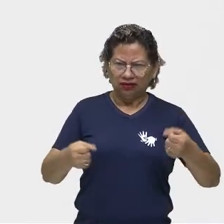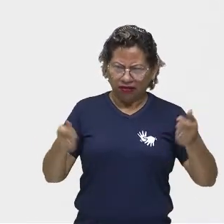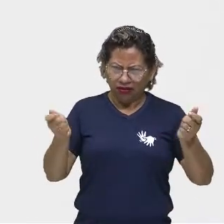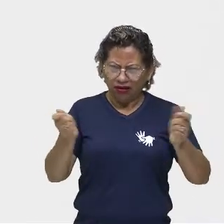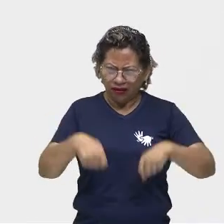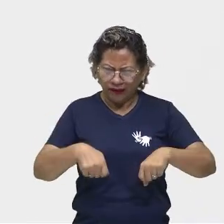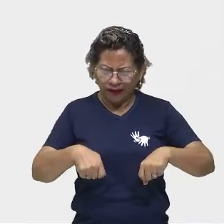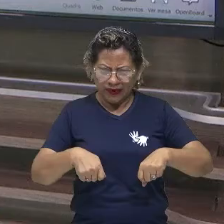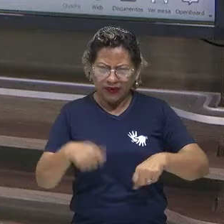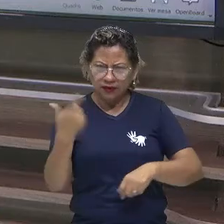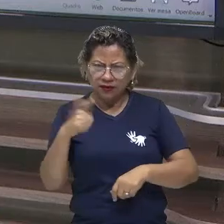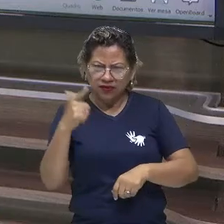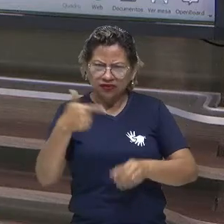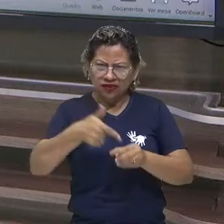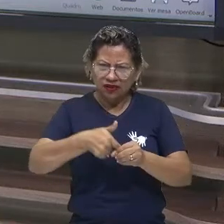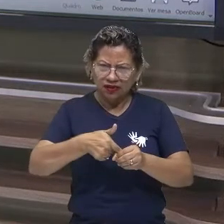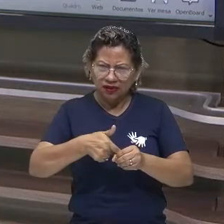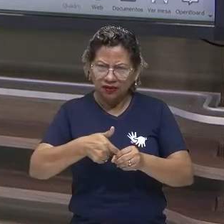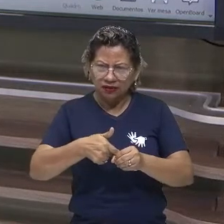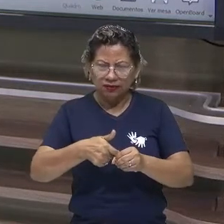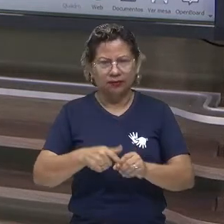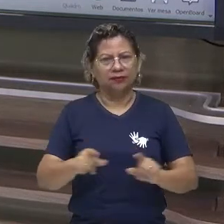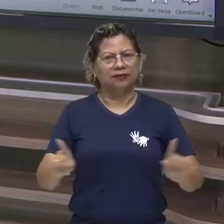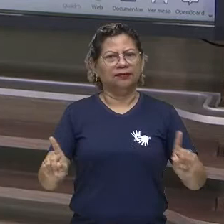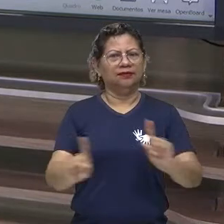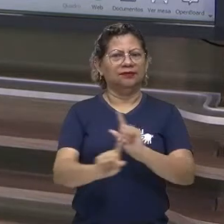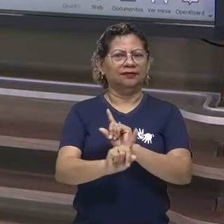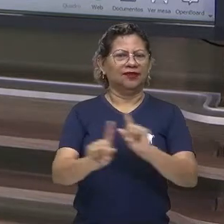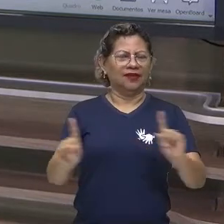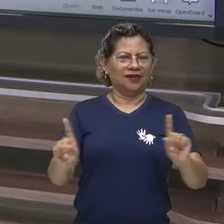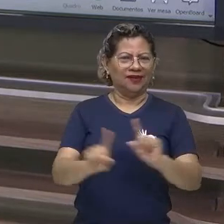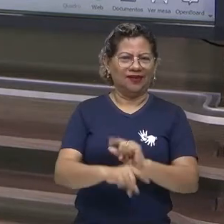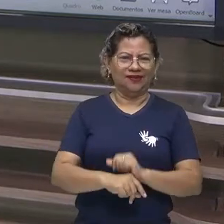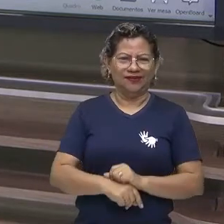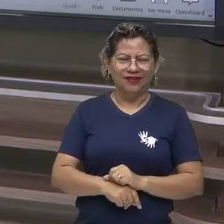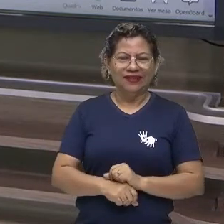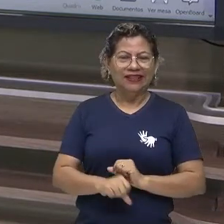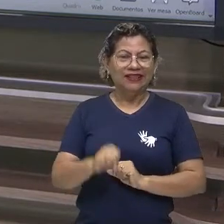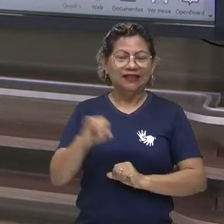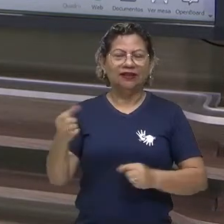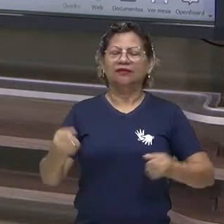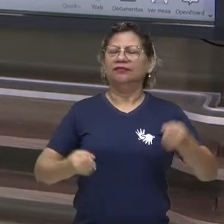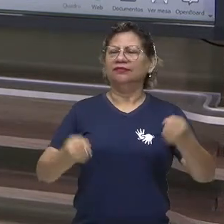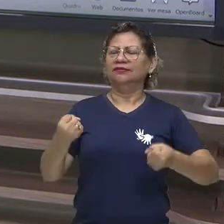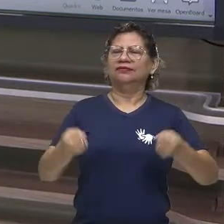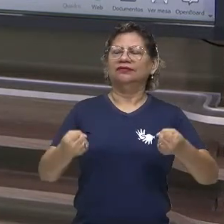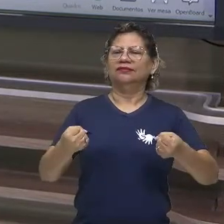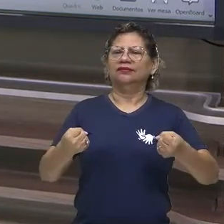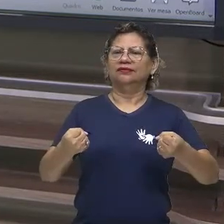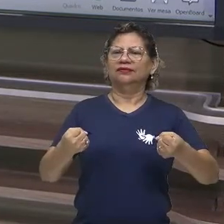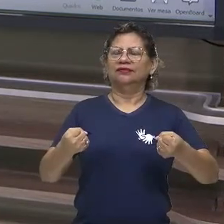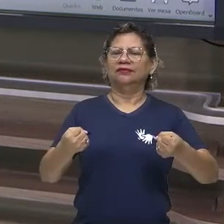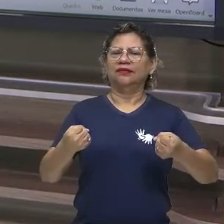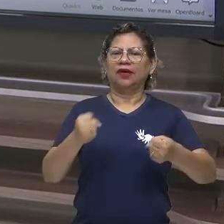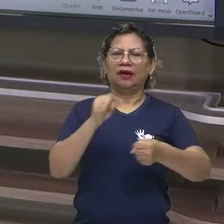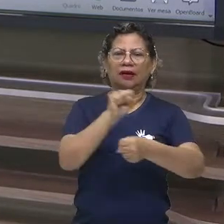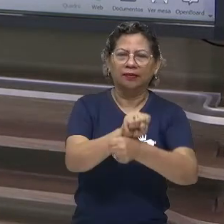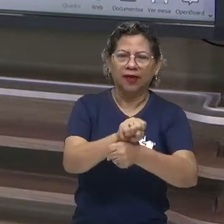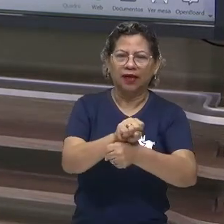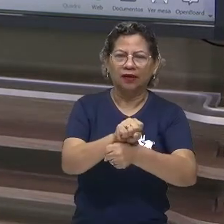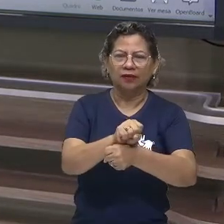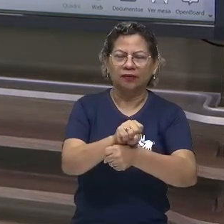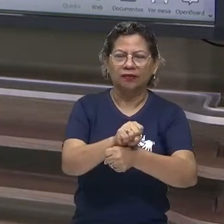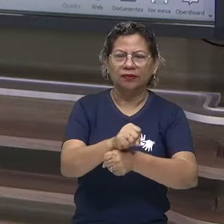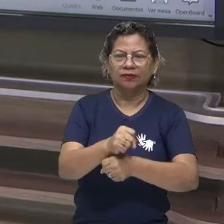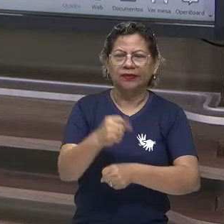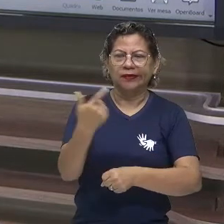sem álcool, sem combustível? Não, né? Se acabar a gasolina, o meu carro automaticamente vai parar.